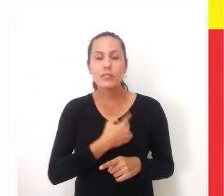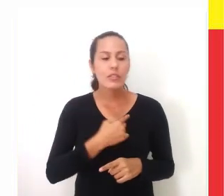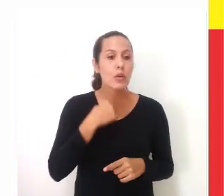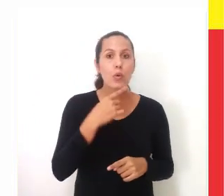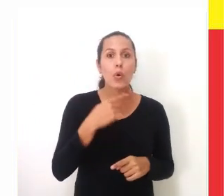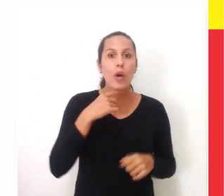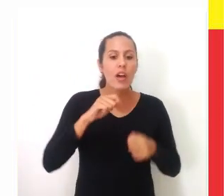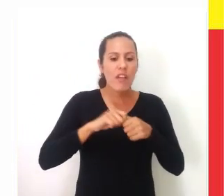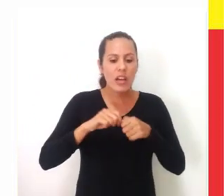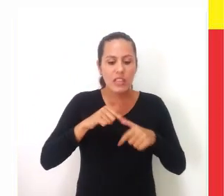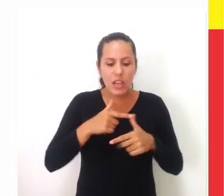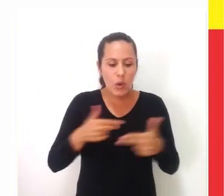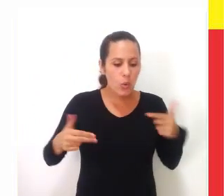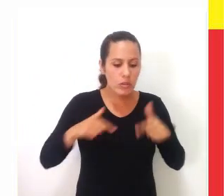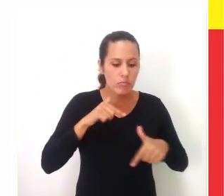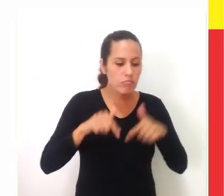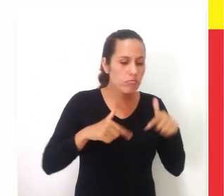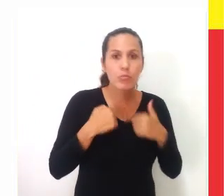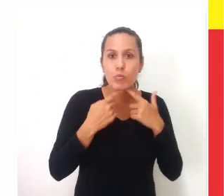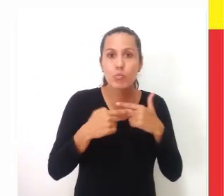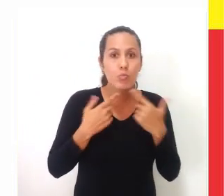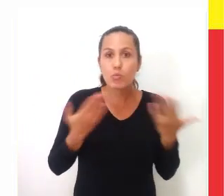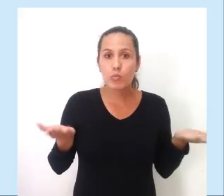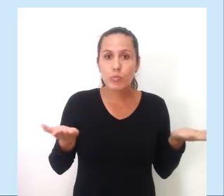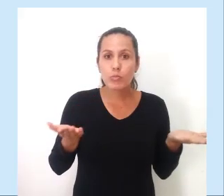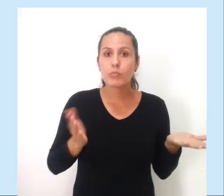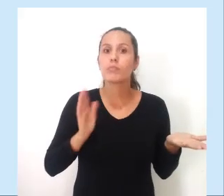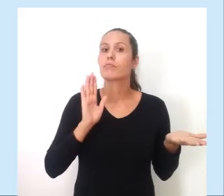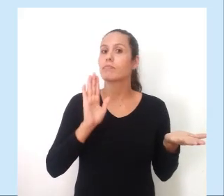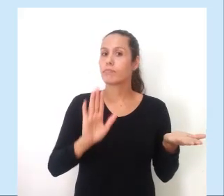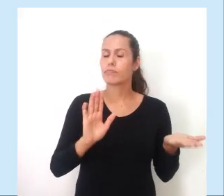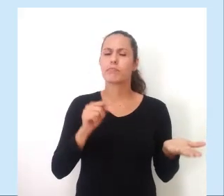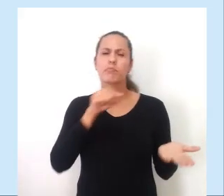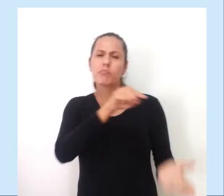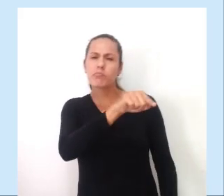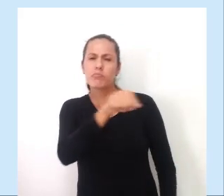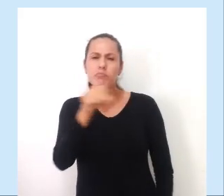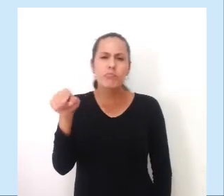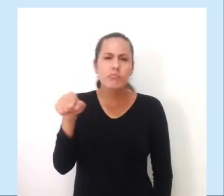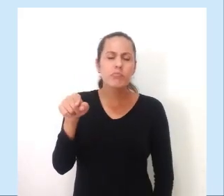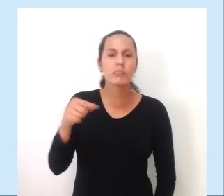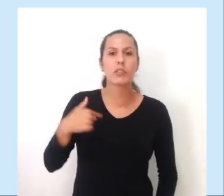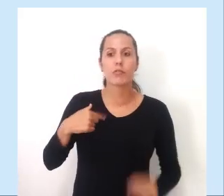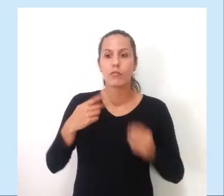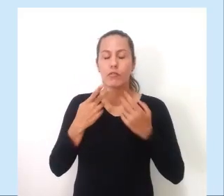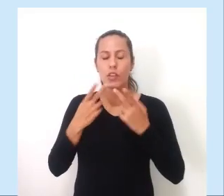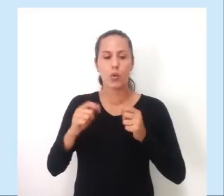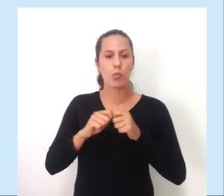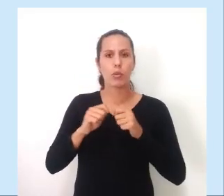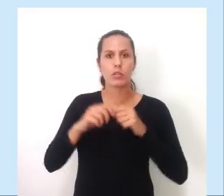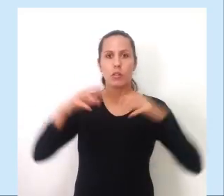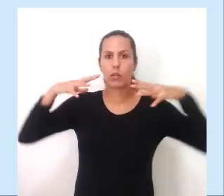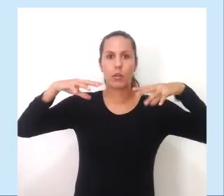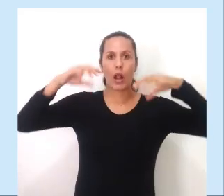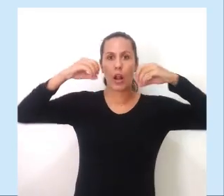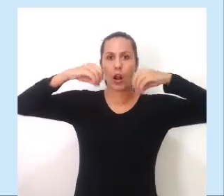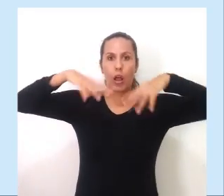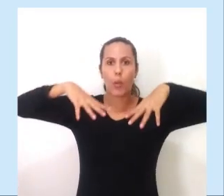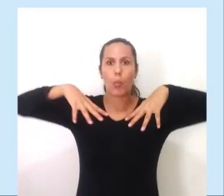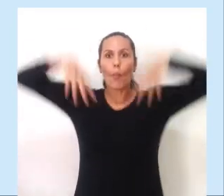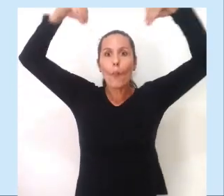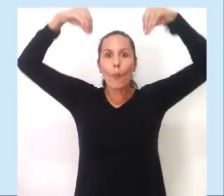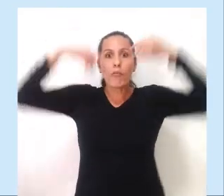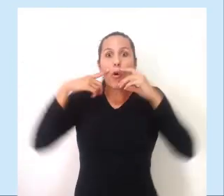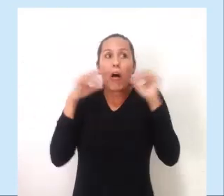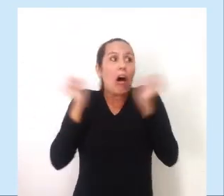não executamos nossas atividades. Quem aqui não se desesperou quando há um